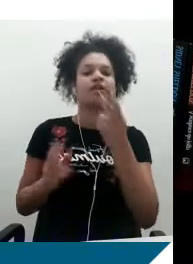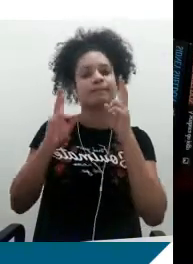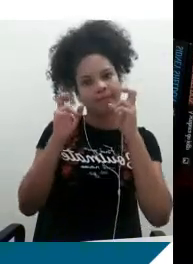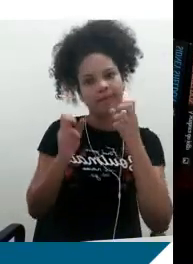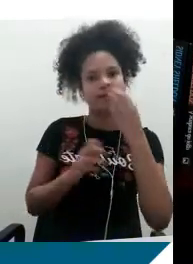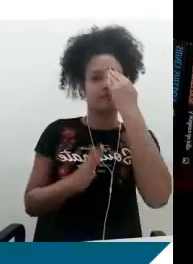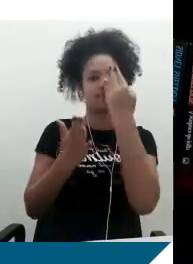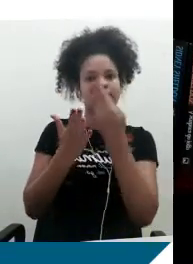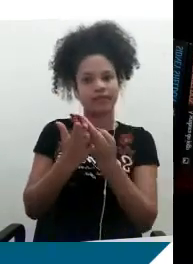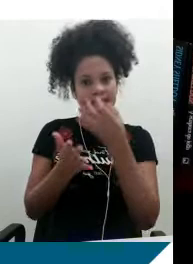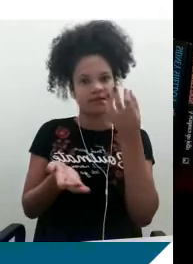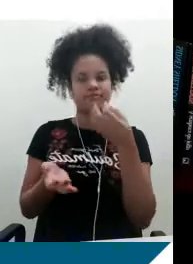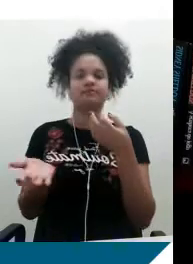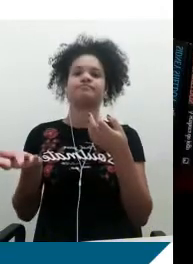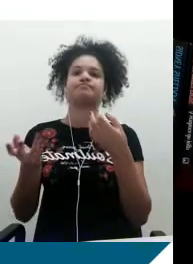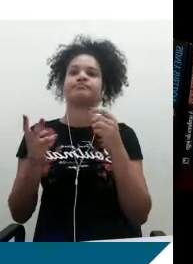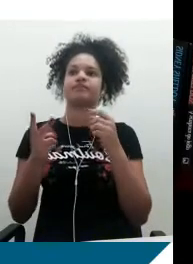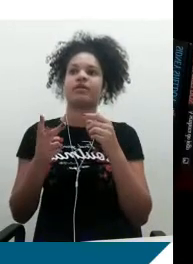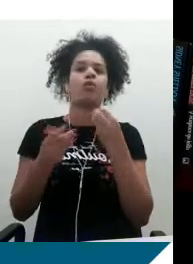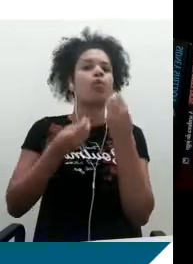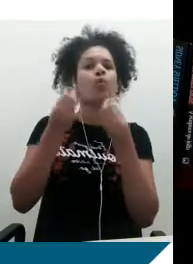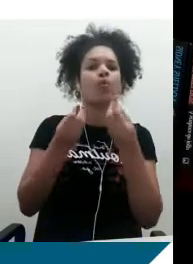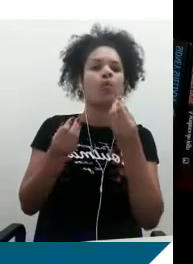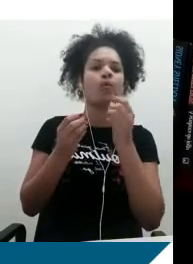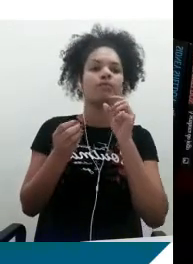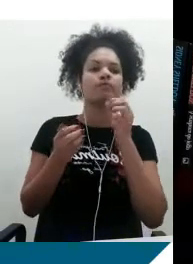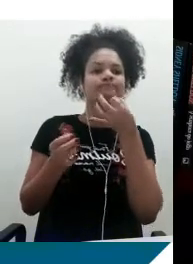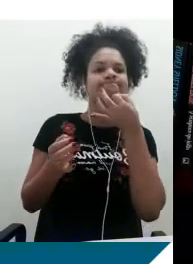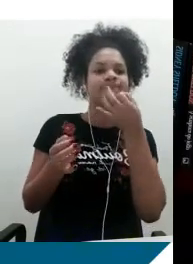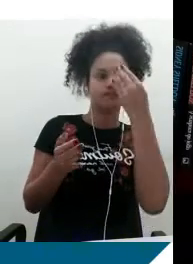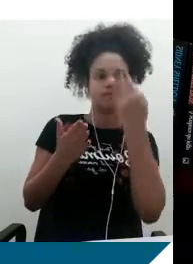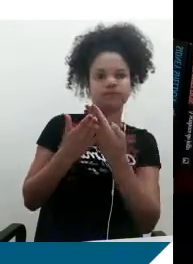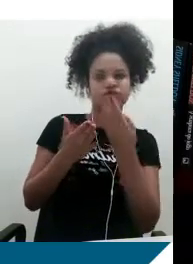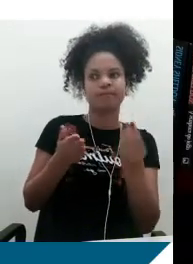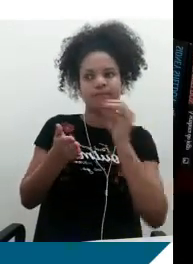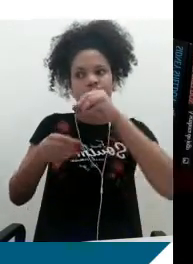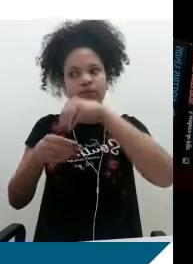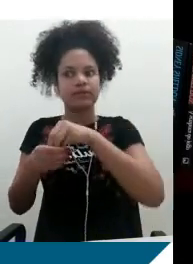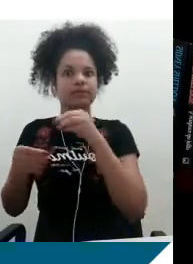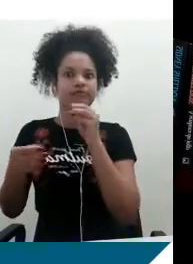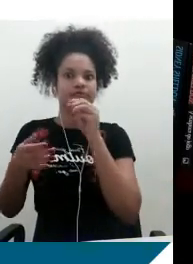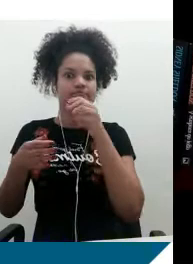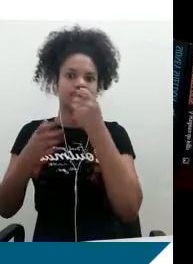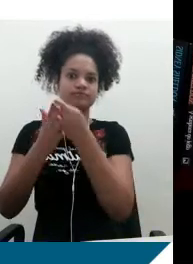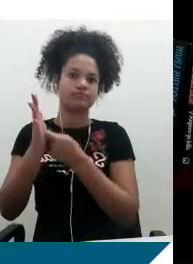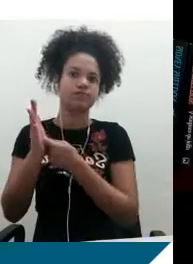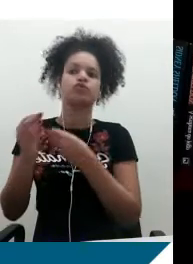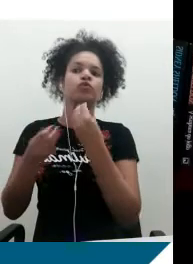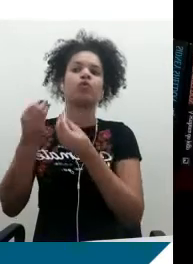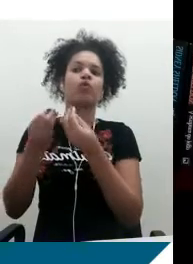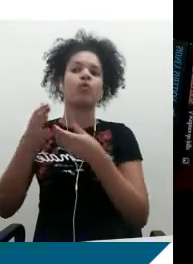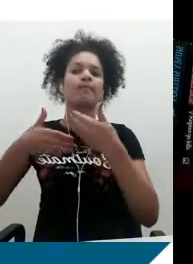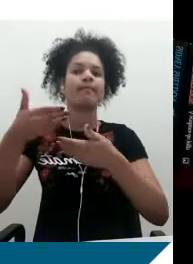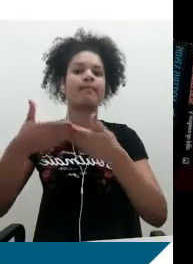tese que giram em torno do direcionamento, como trazer essa tese para dentro da introdução e fazer com que ela se desenvolva